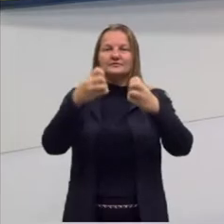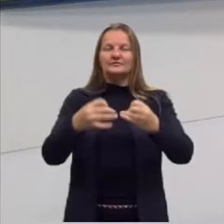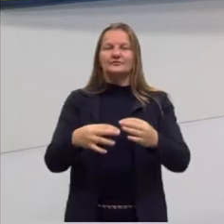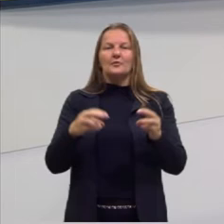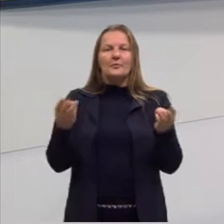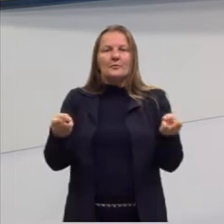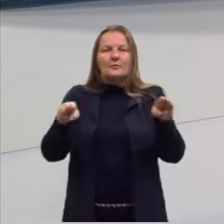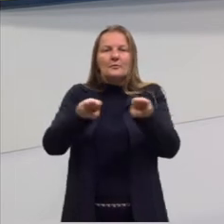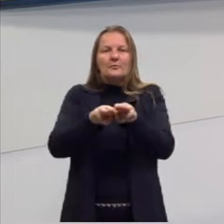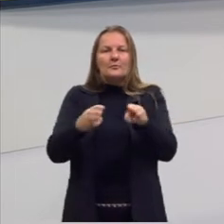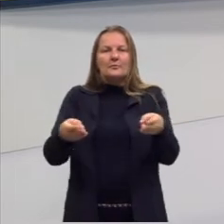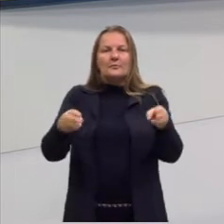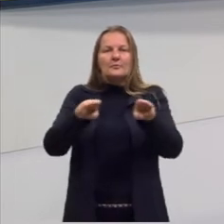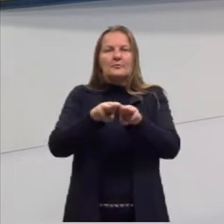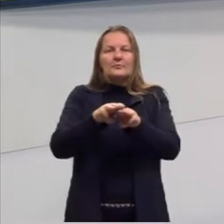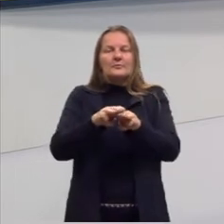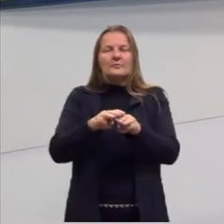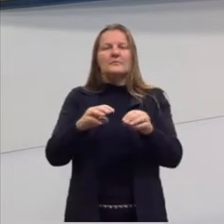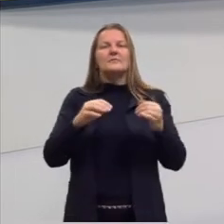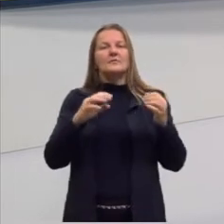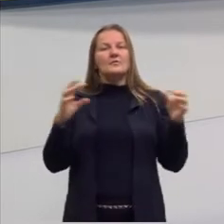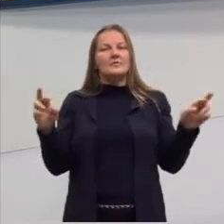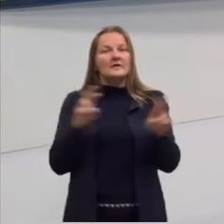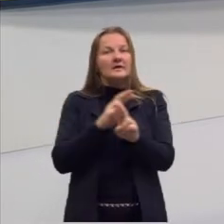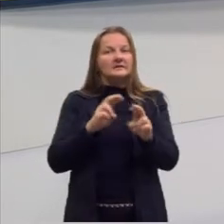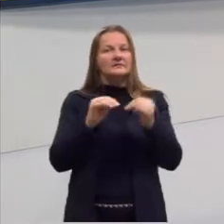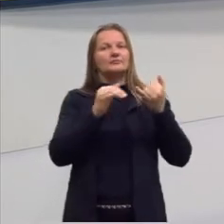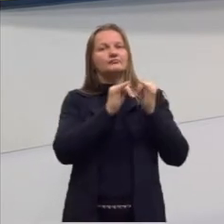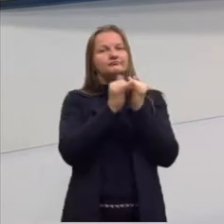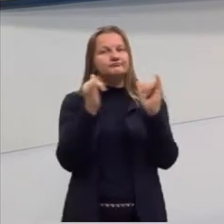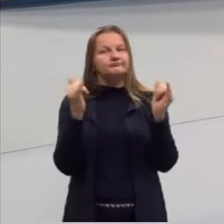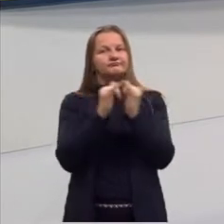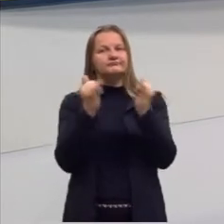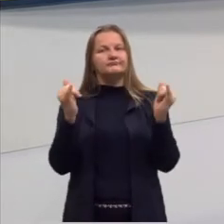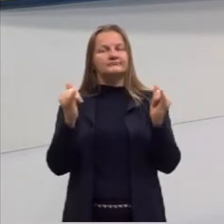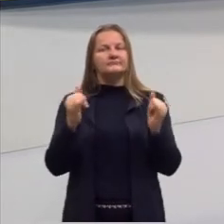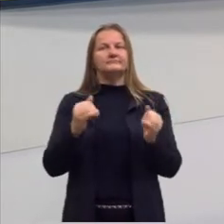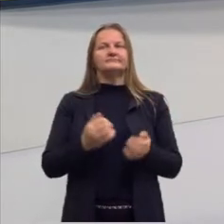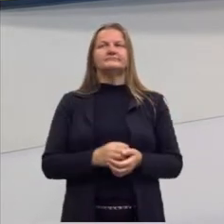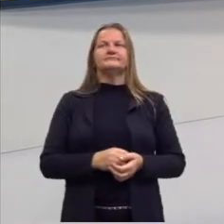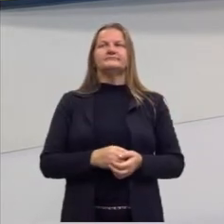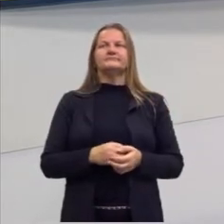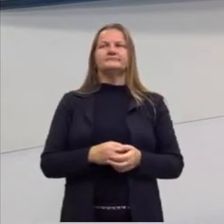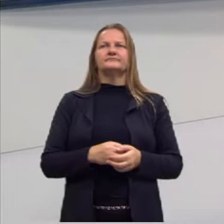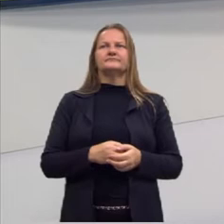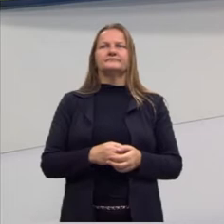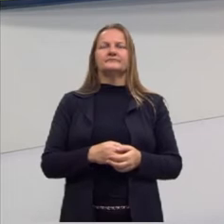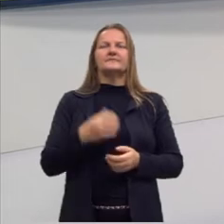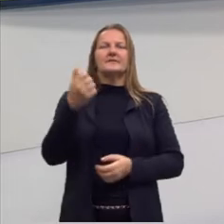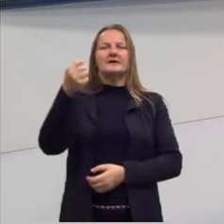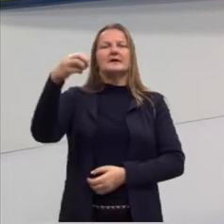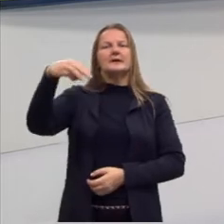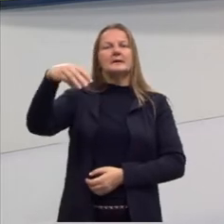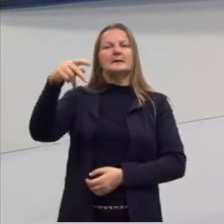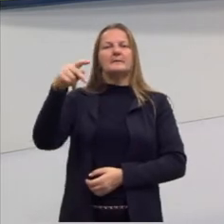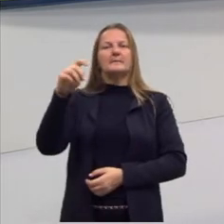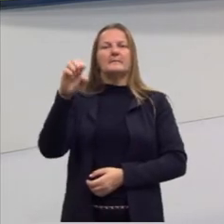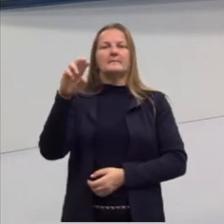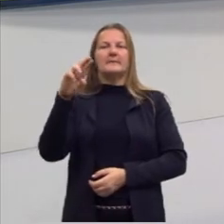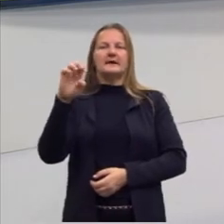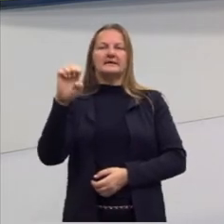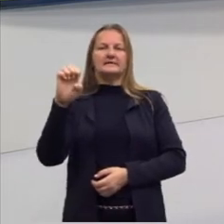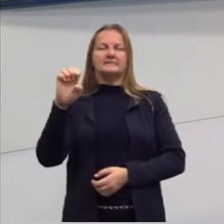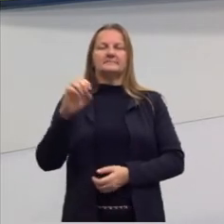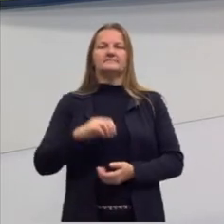magnetismo ele tá assim relacionado com eletricidade e por isso então em homenagem né a unidade da corrente é